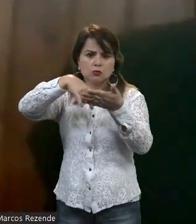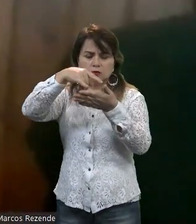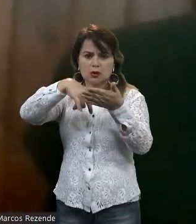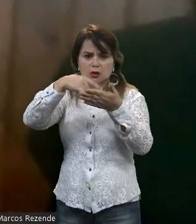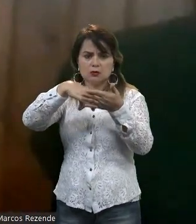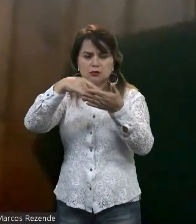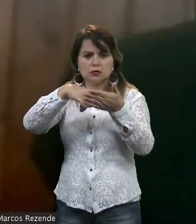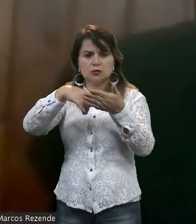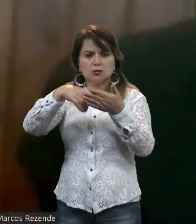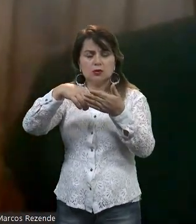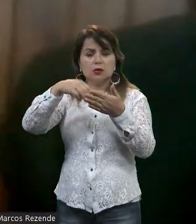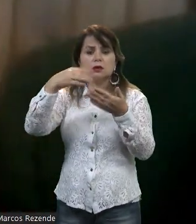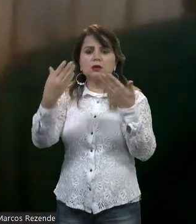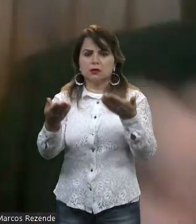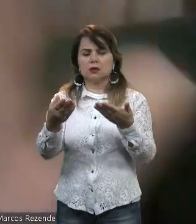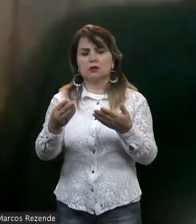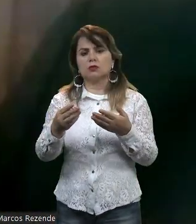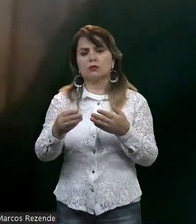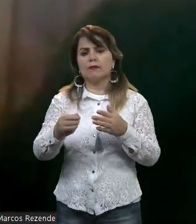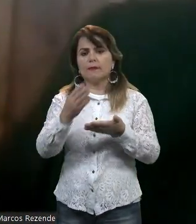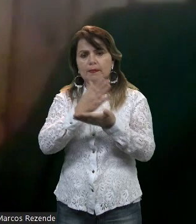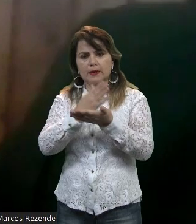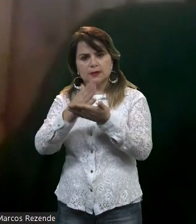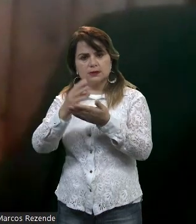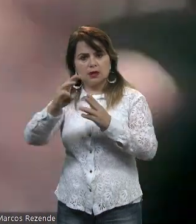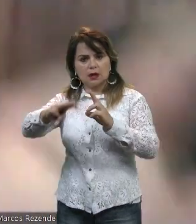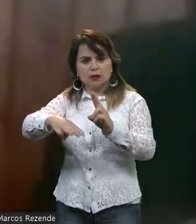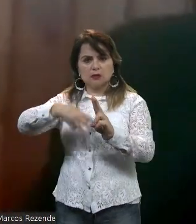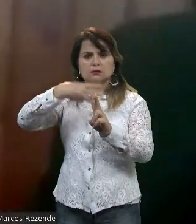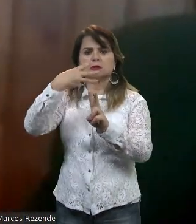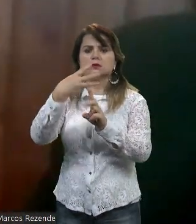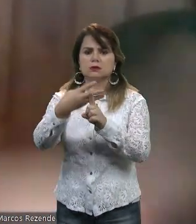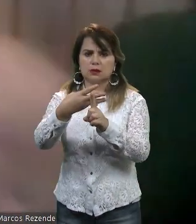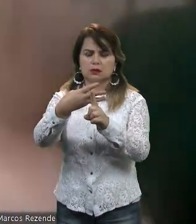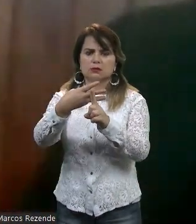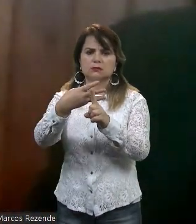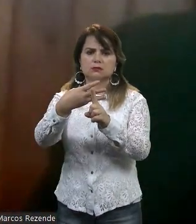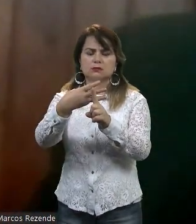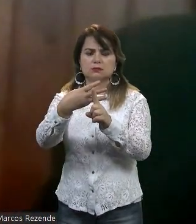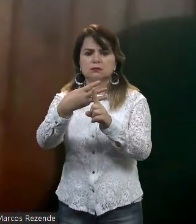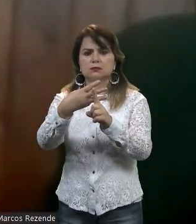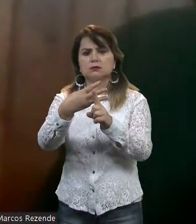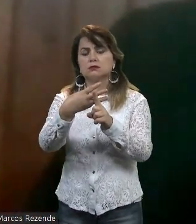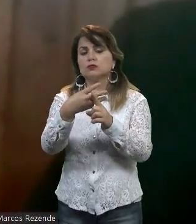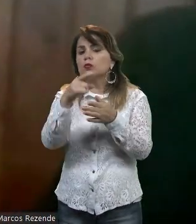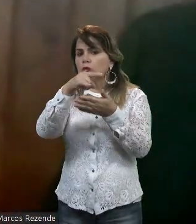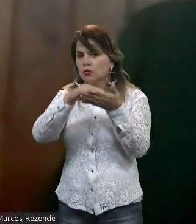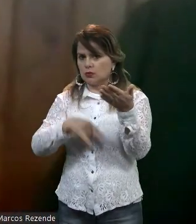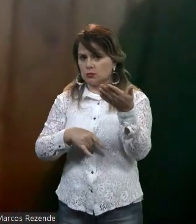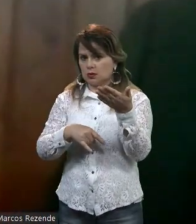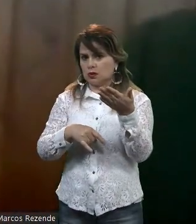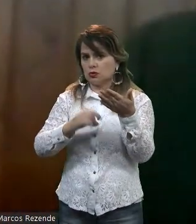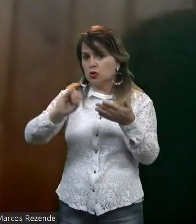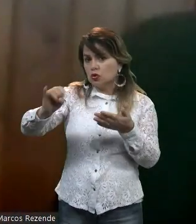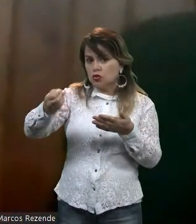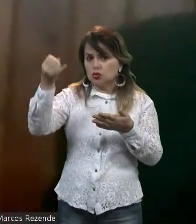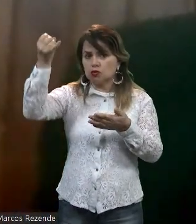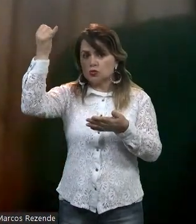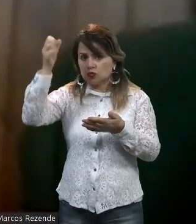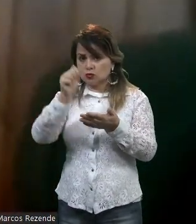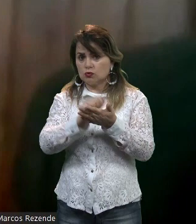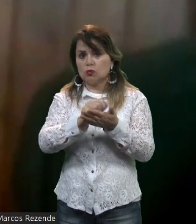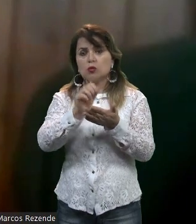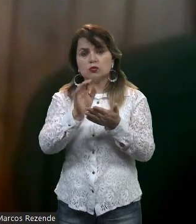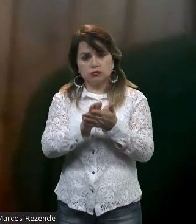ideia, triplica essas prestações no final do contrato, se incidir o juro, multa e correção